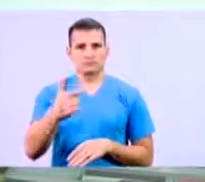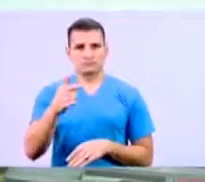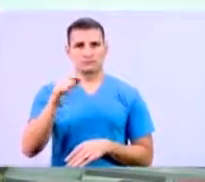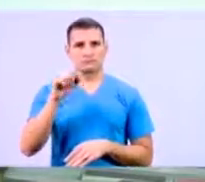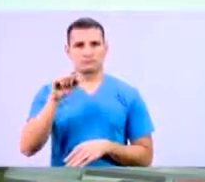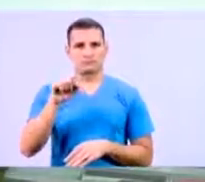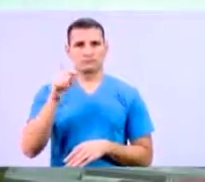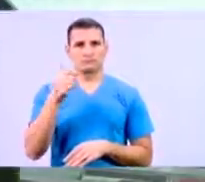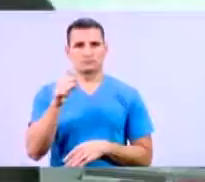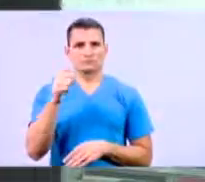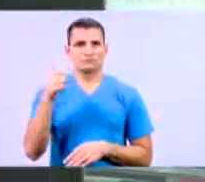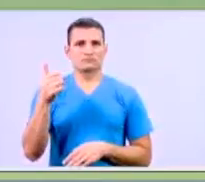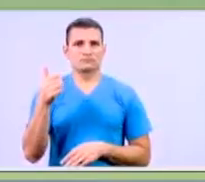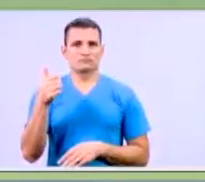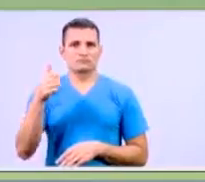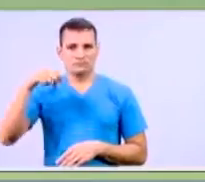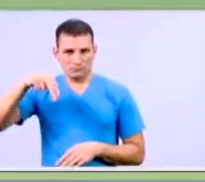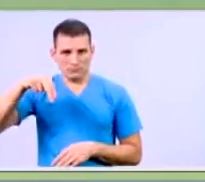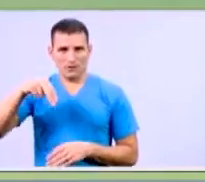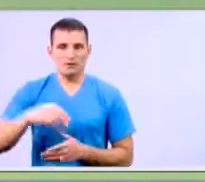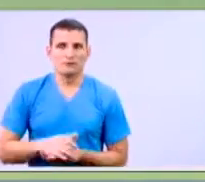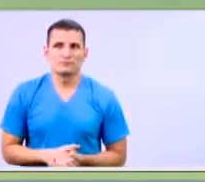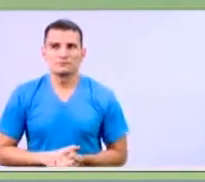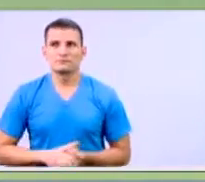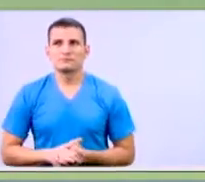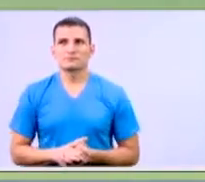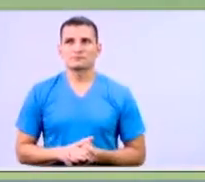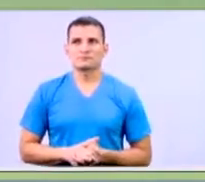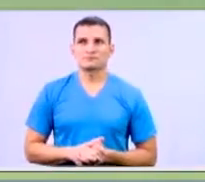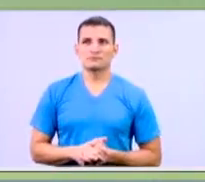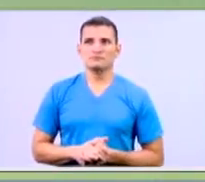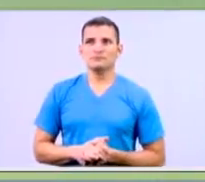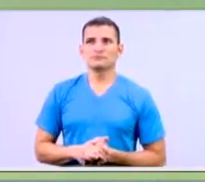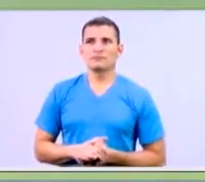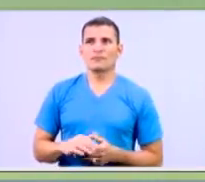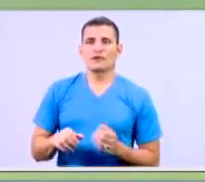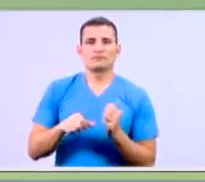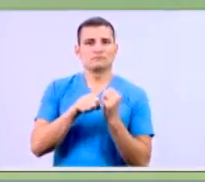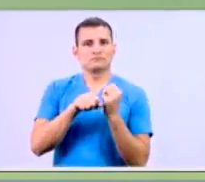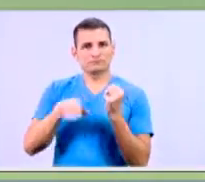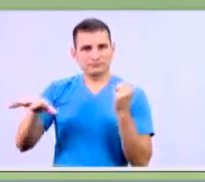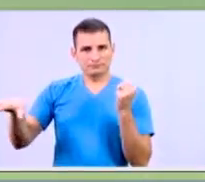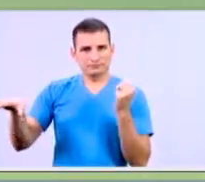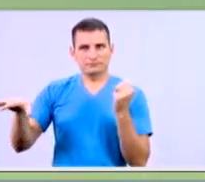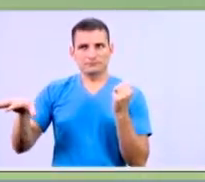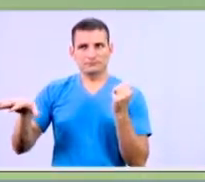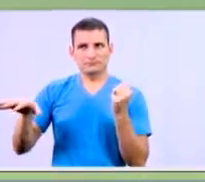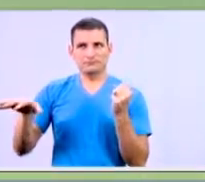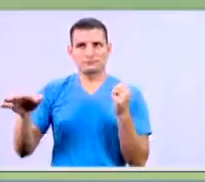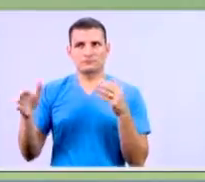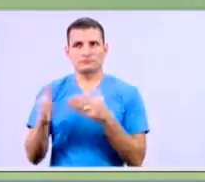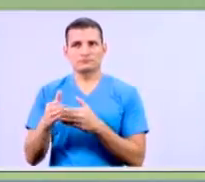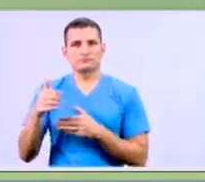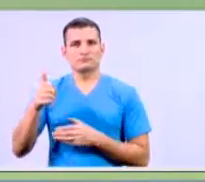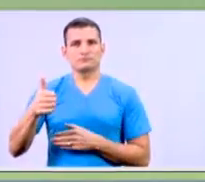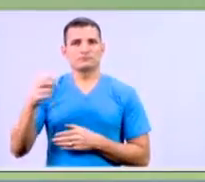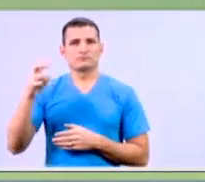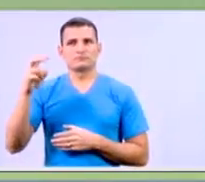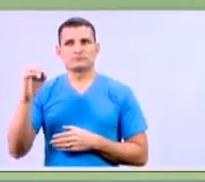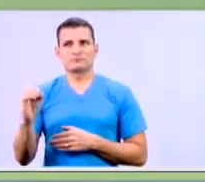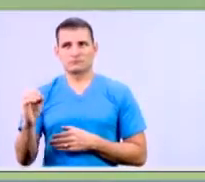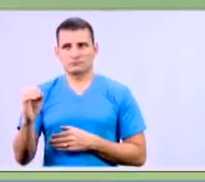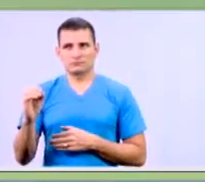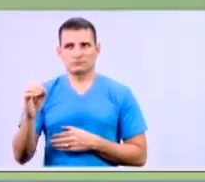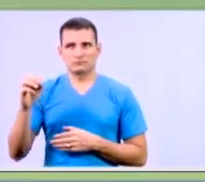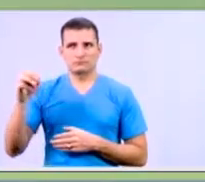802.11n. Vamos acompanhar. A taxa de transmissão já aumentou para até 150 megabits e aí ele